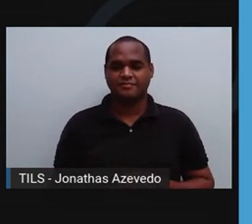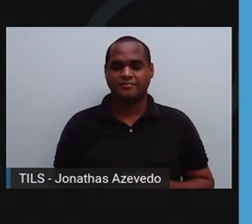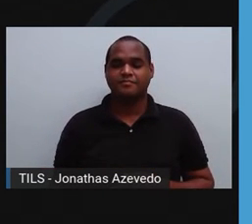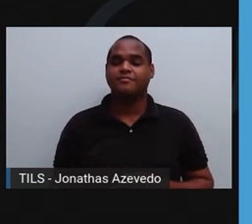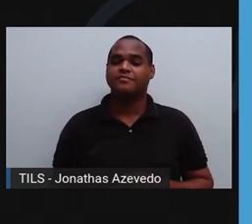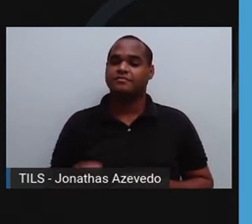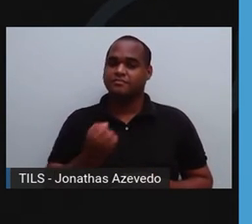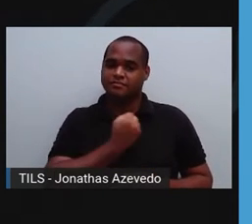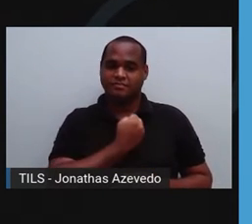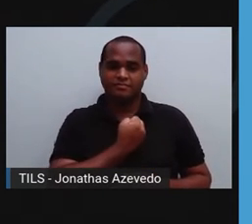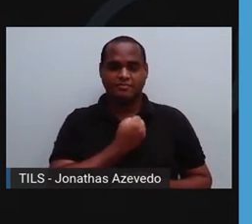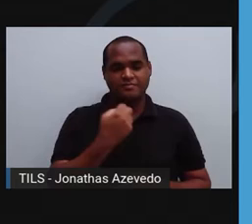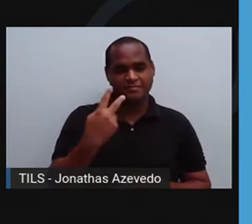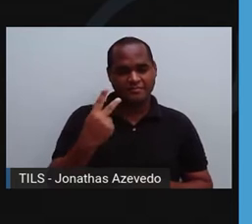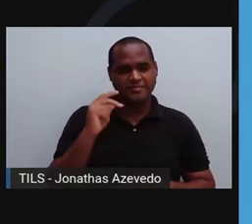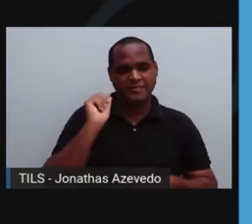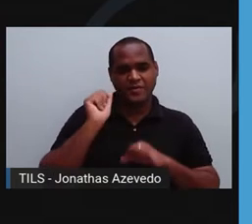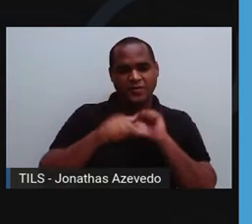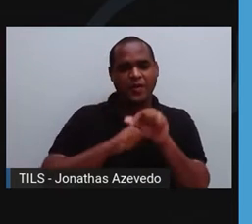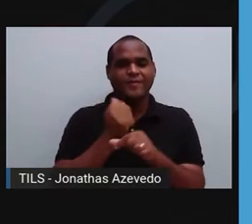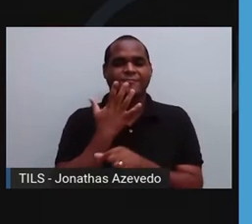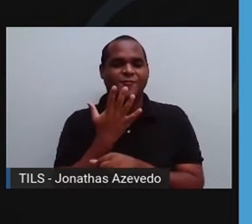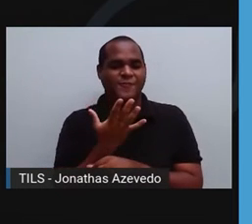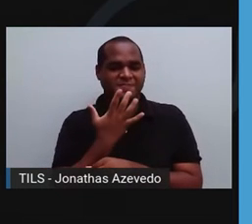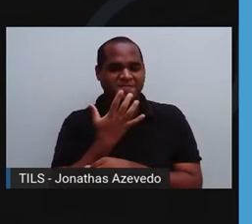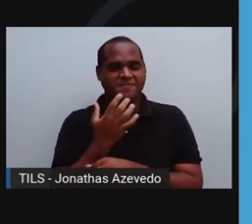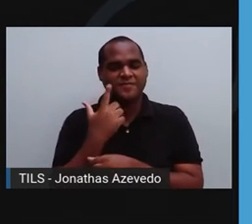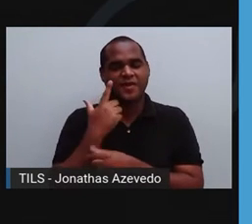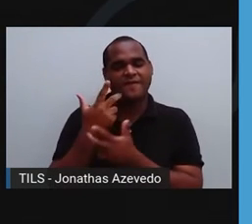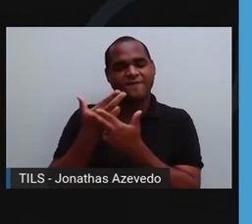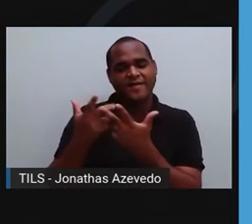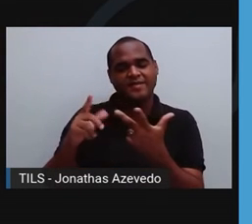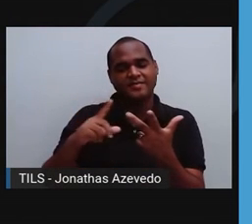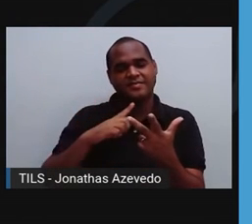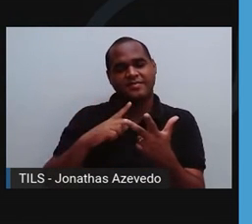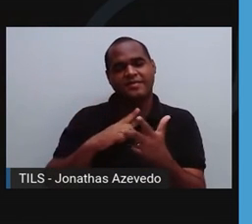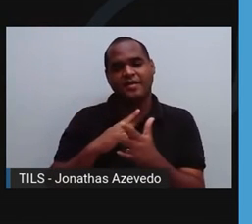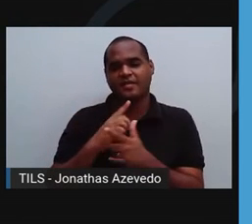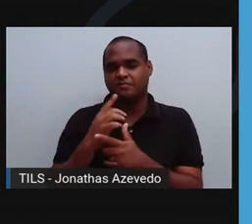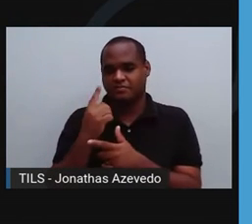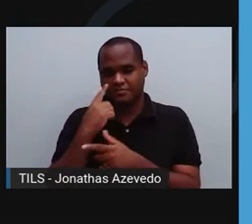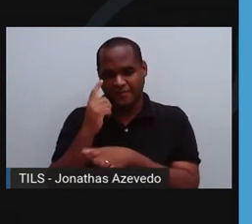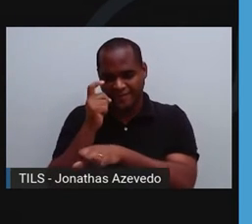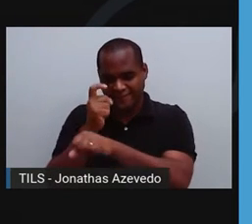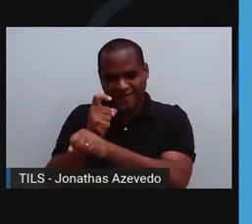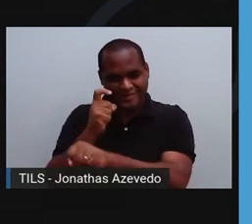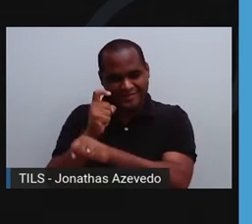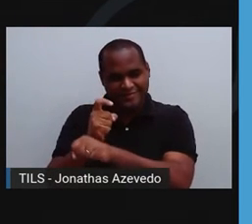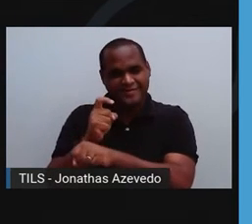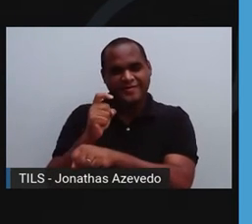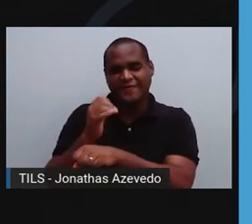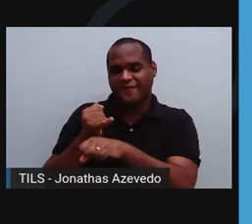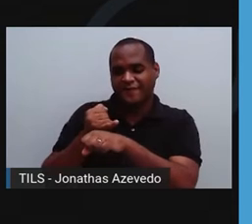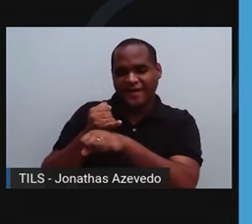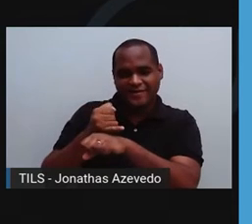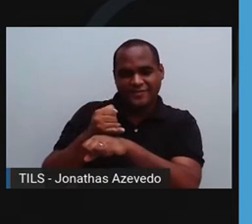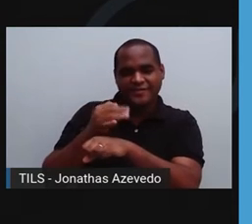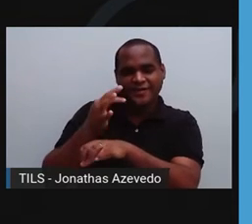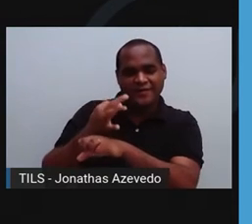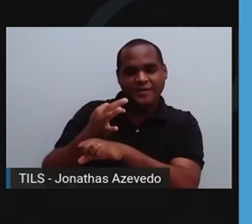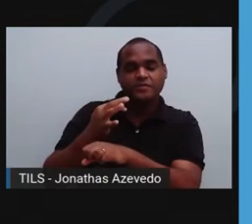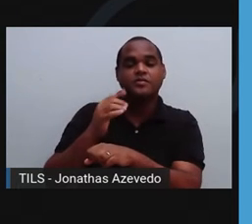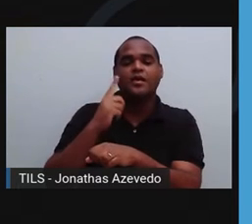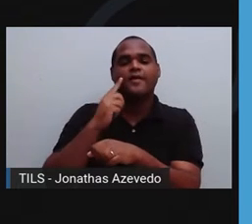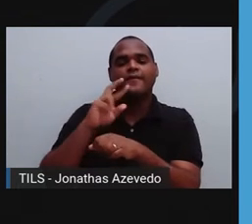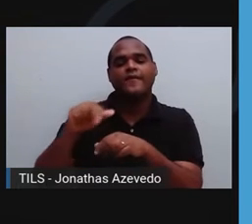Número 2. Mudança de cor. Objetos que contenham ferro em sua constituição, quando expostos ao ar, mudam de